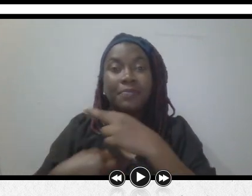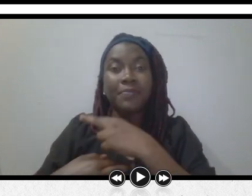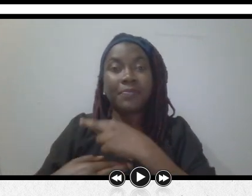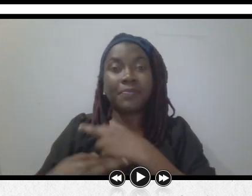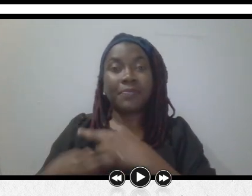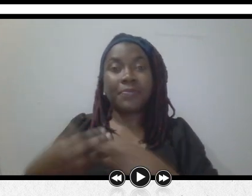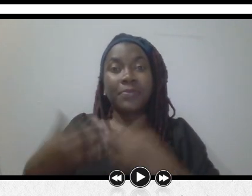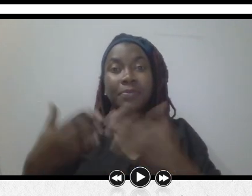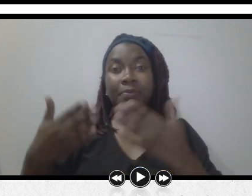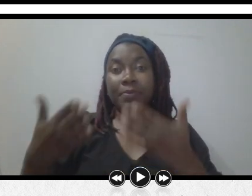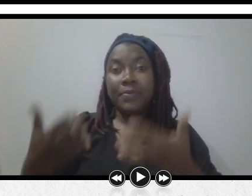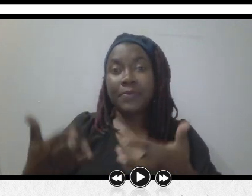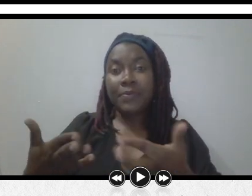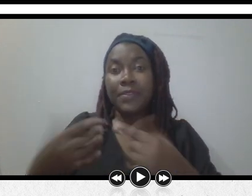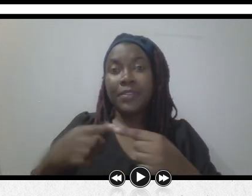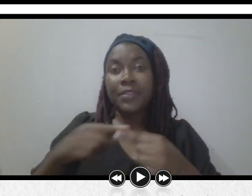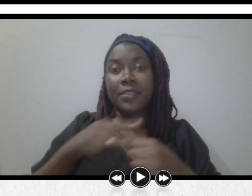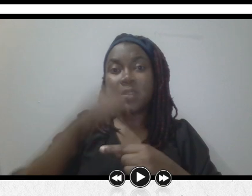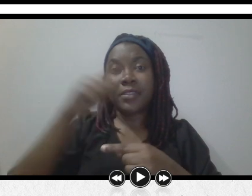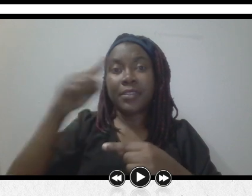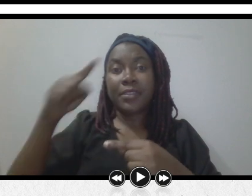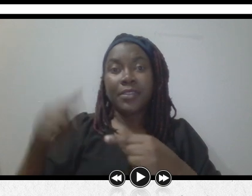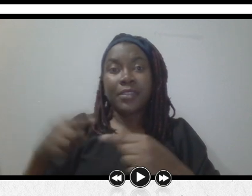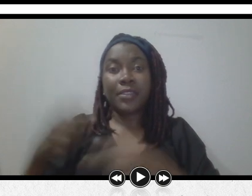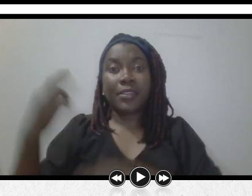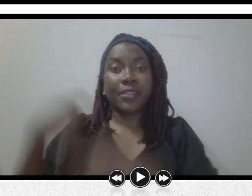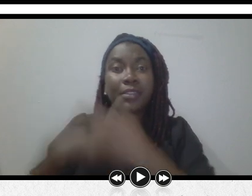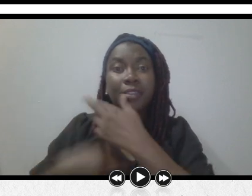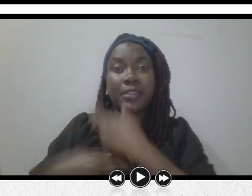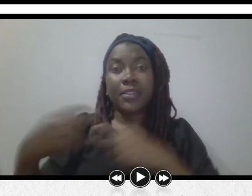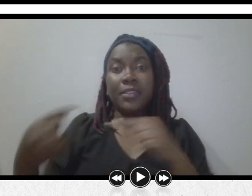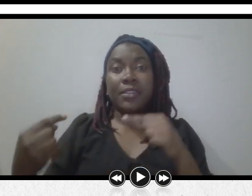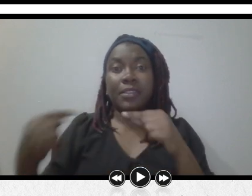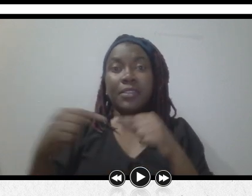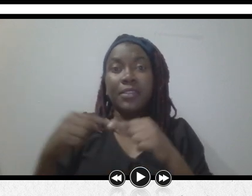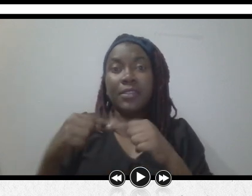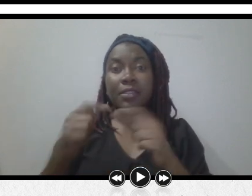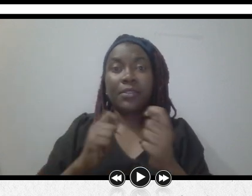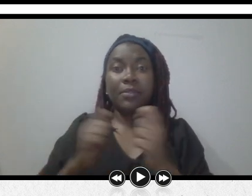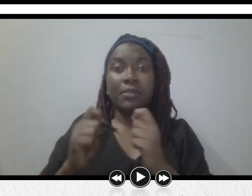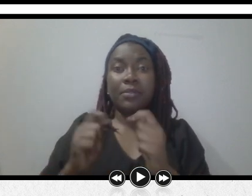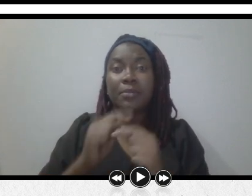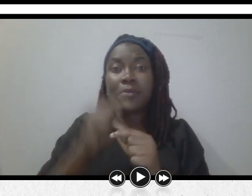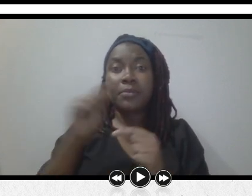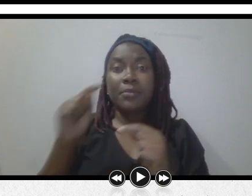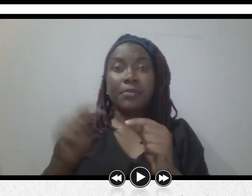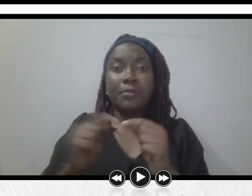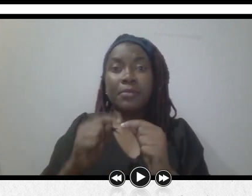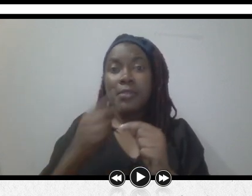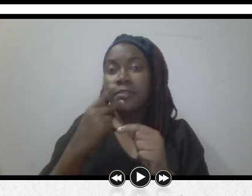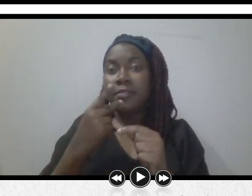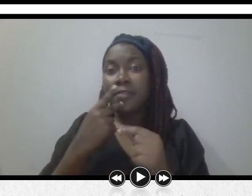reciclagem. E esse ciclo da reciclagem, ele está relacionado com o conceito de economia